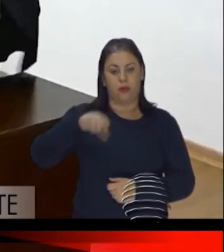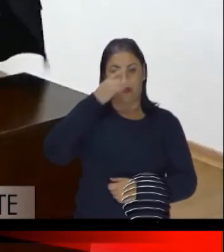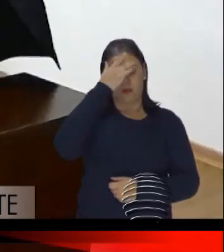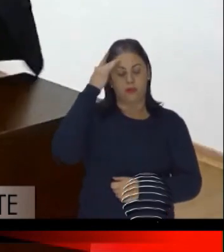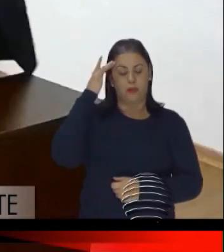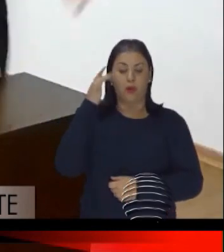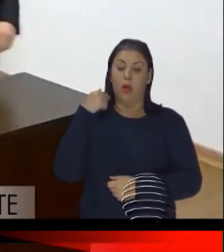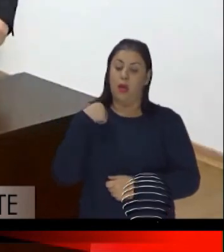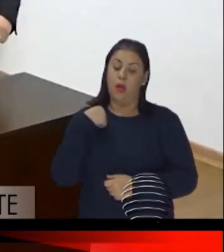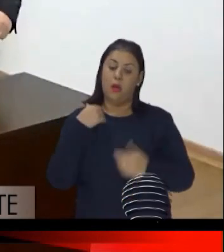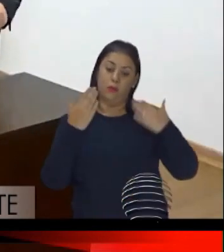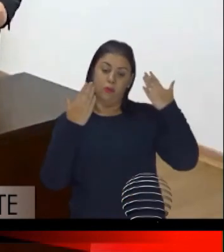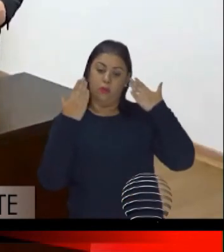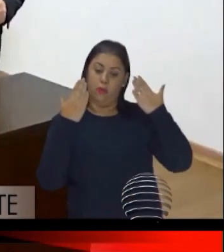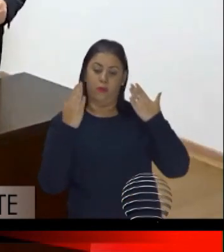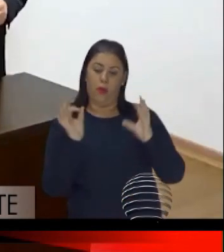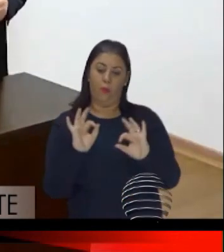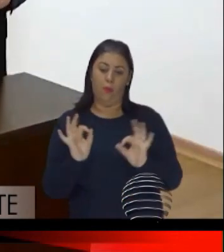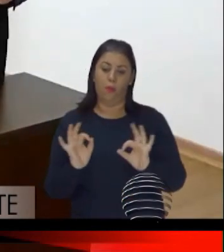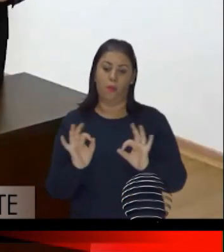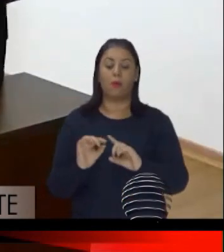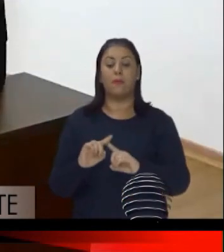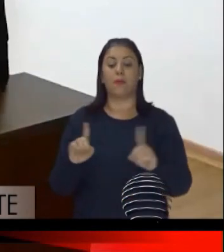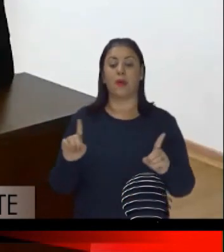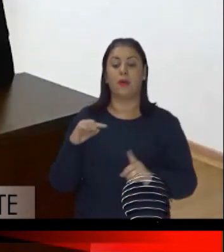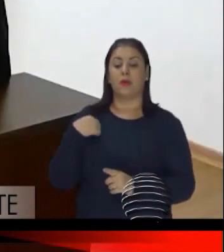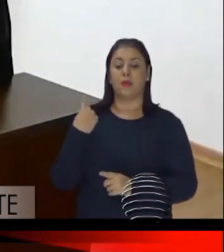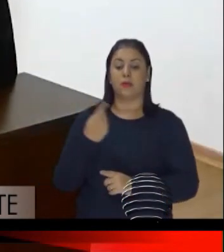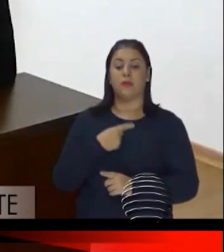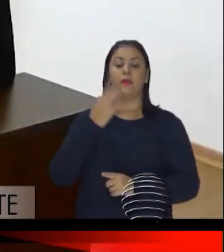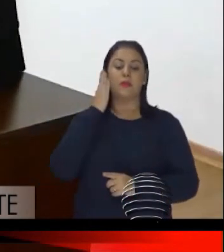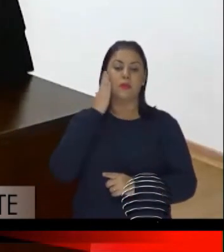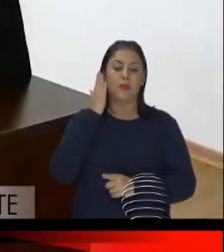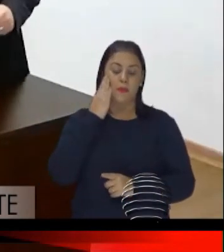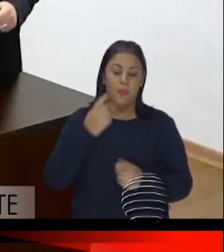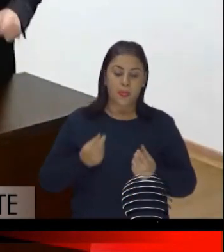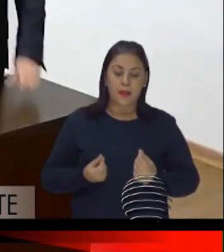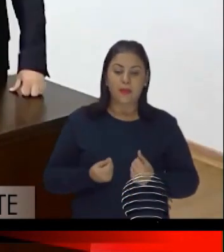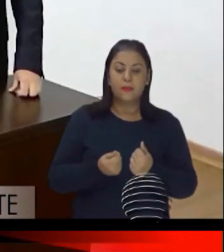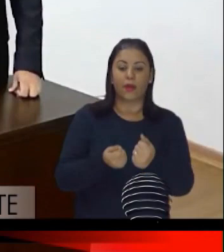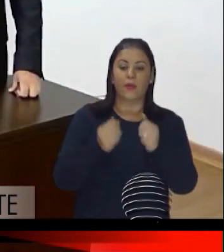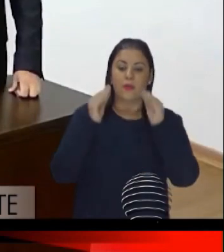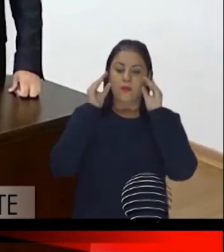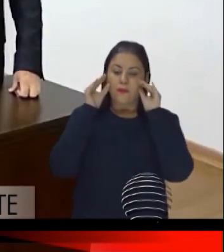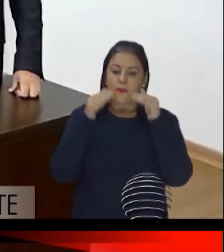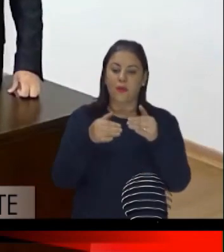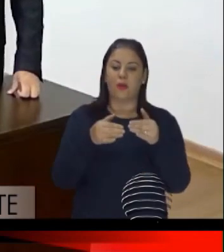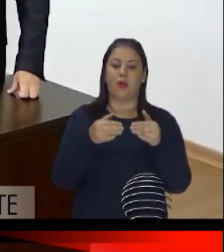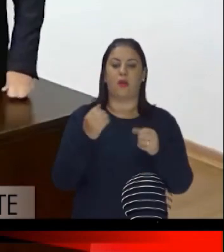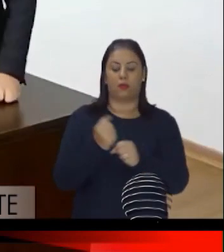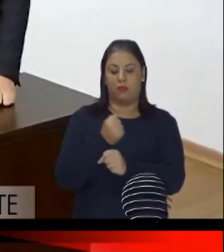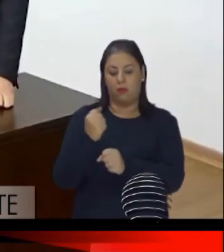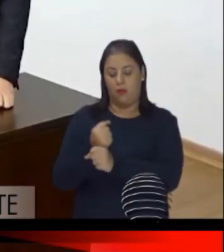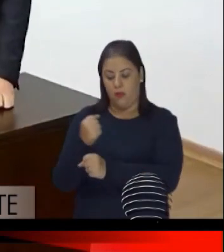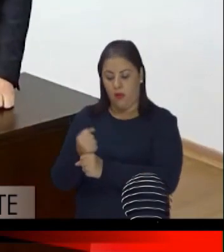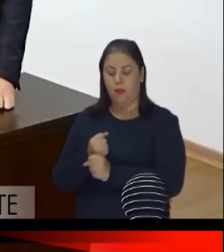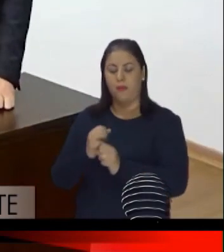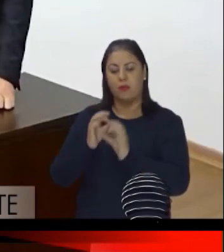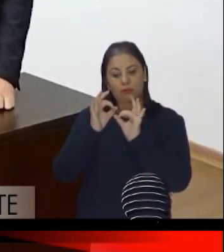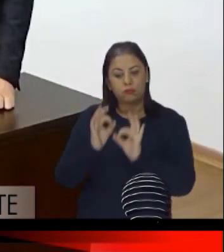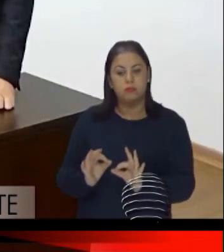do governo, nem do, né? mas que esses valores eles sejam destinados para as obras, para a finalidade que